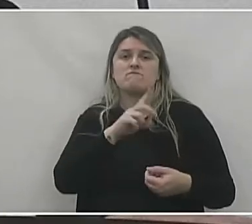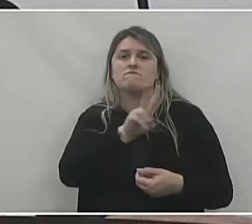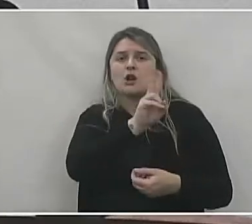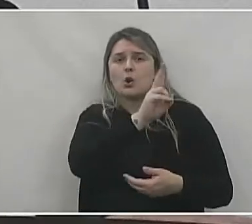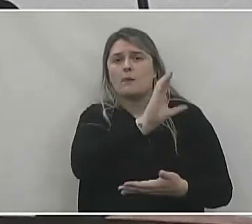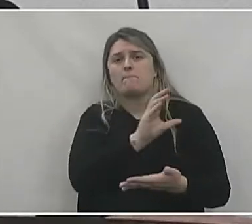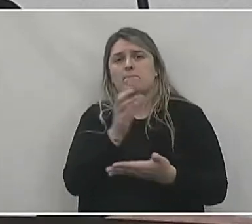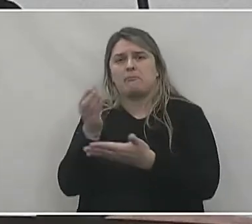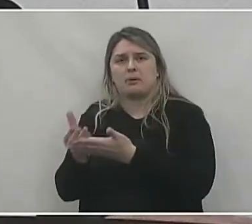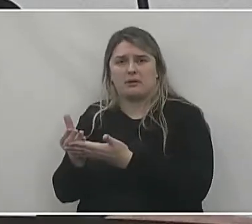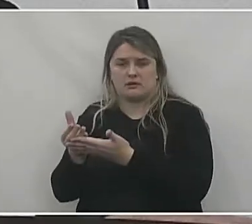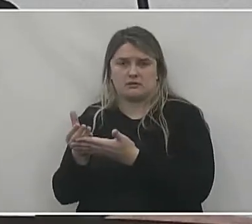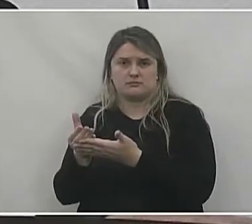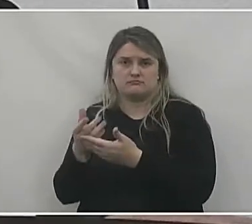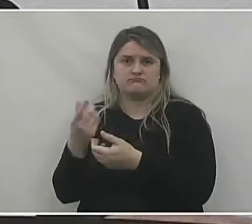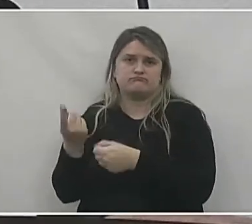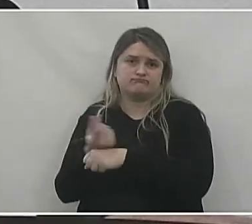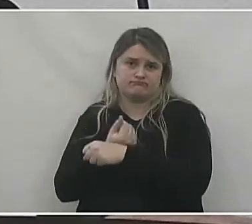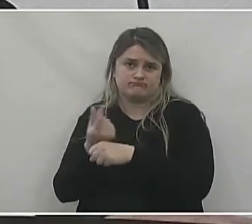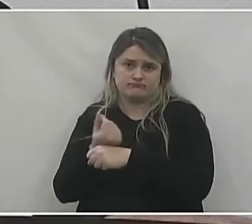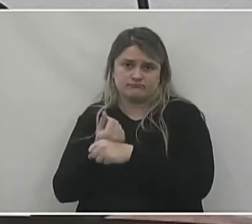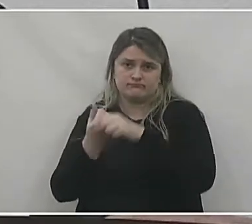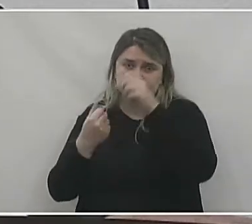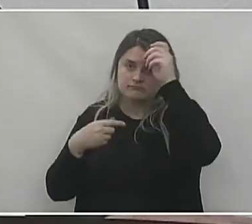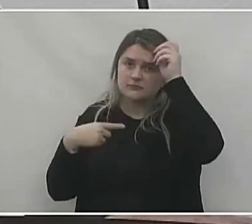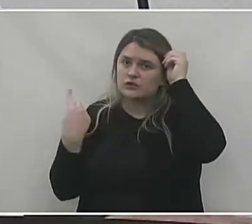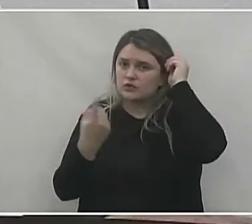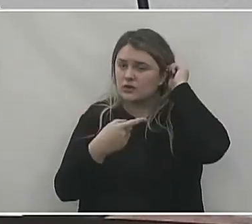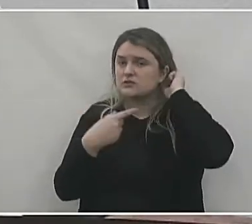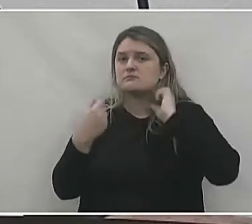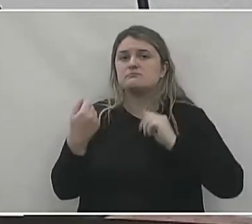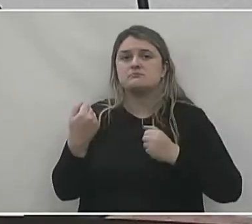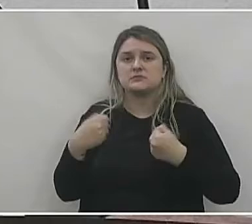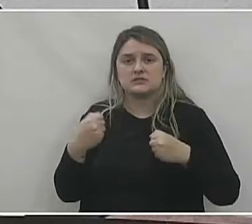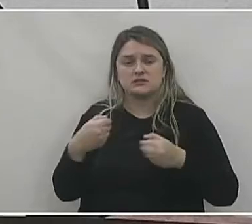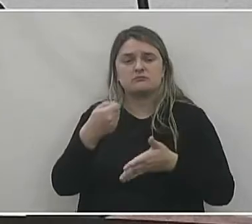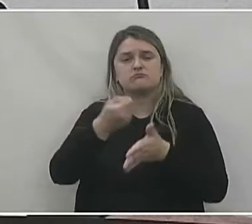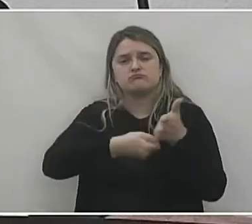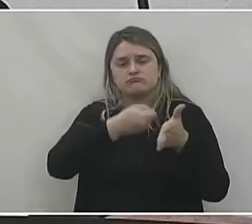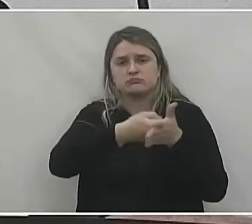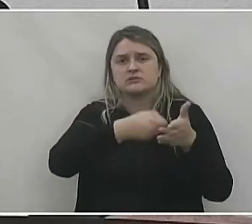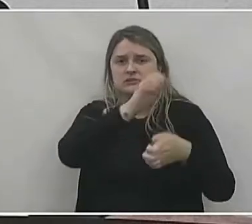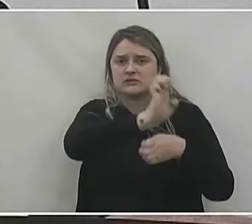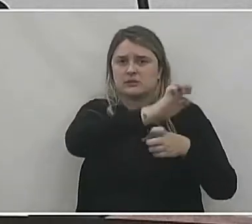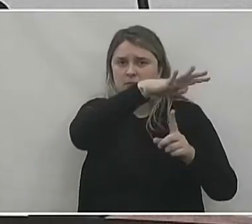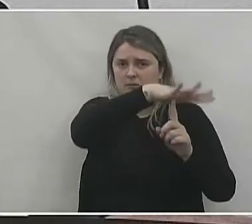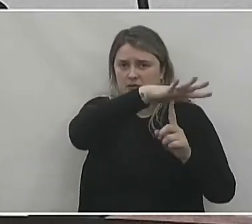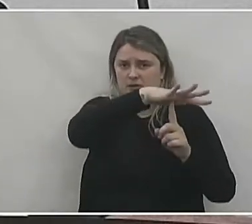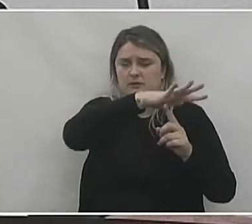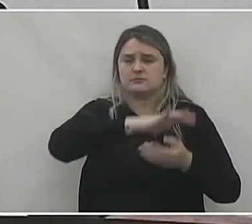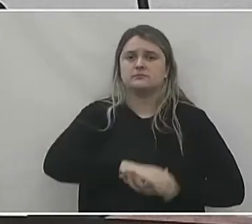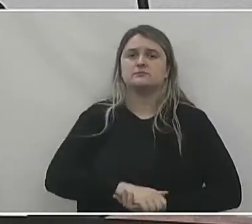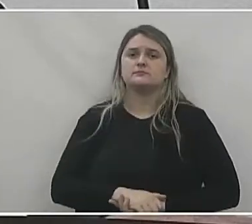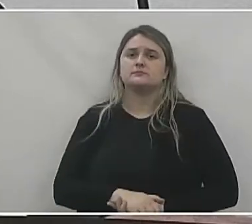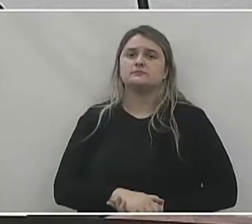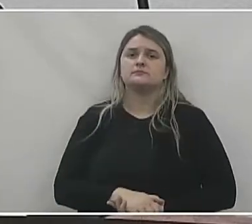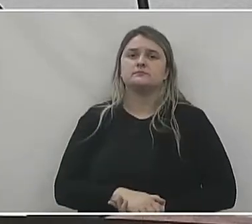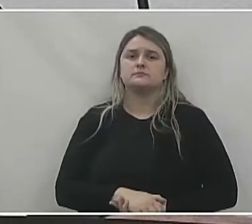muito alto para a nossa região economicamente e nós temos que cobrar isso do Paraná.